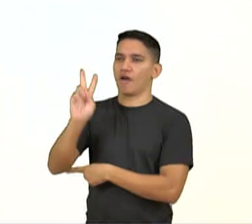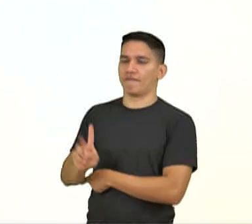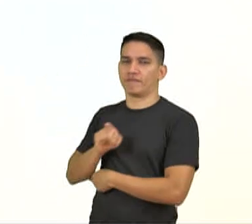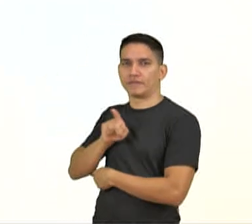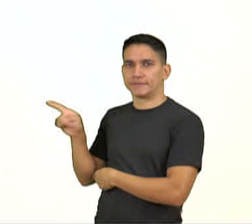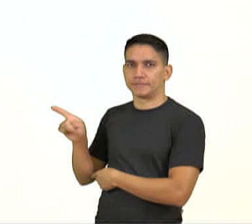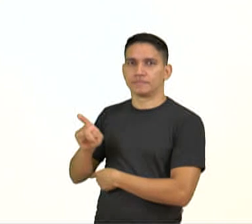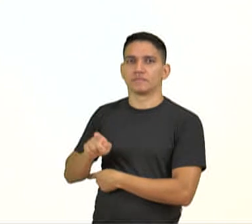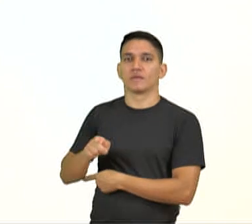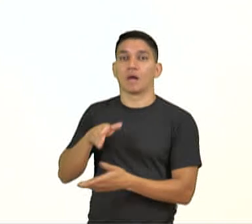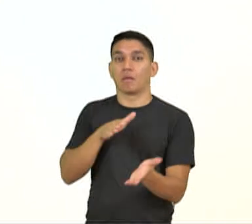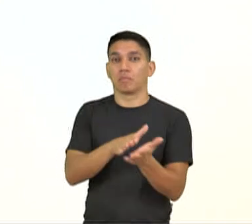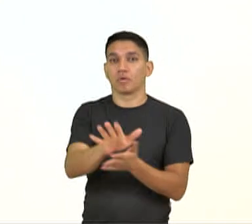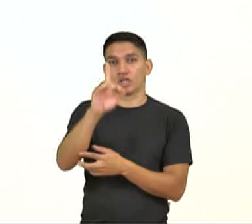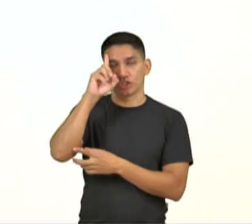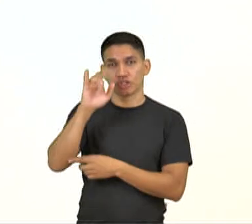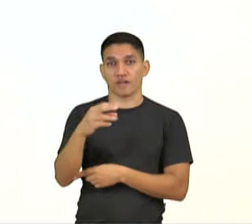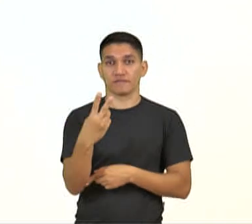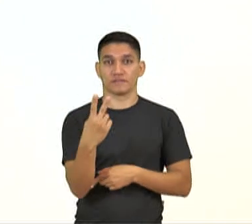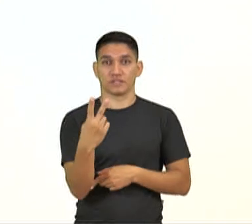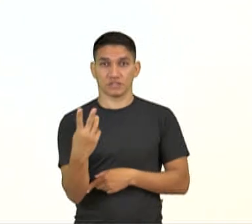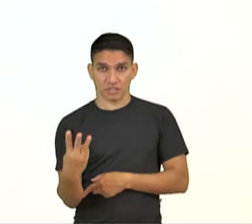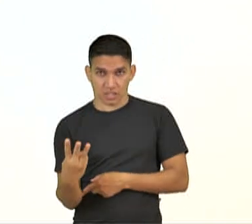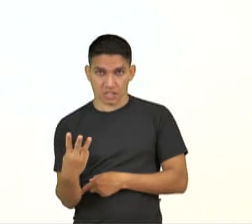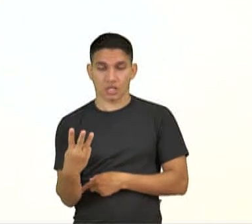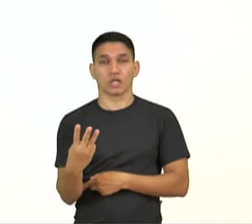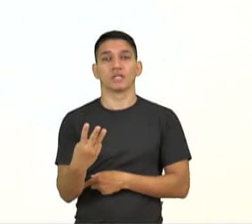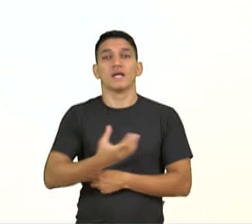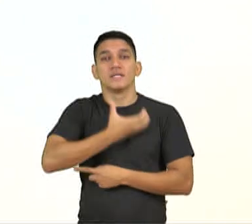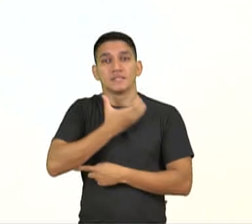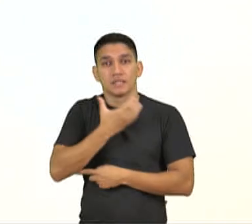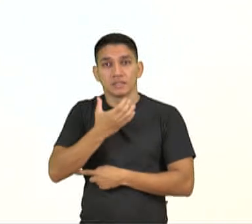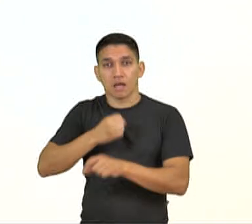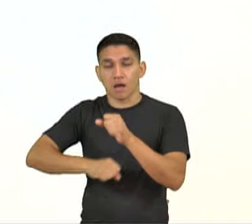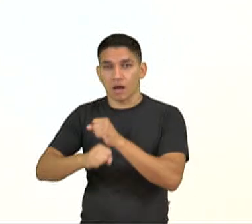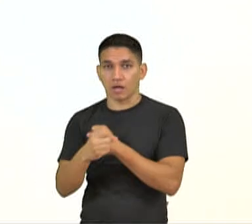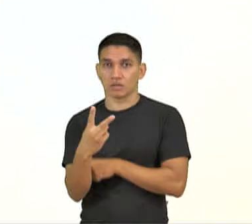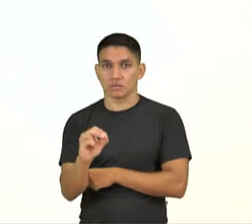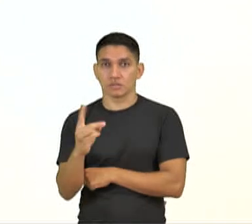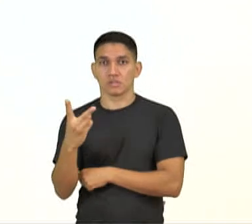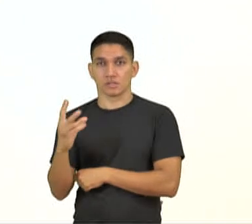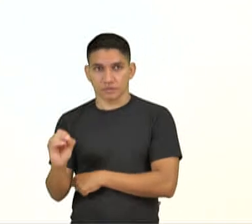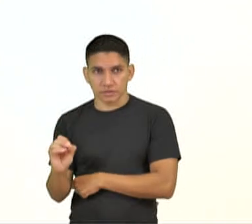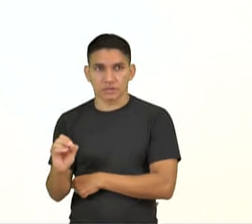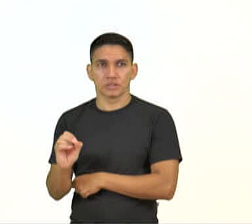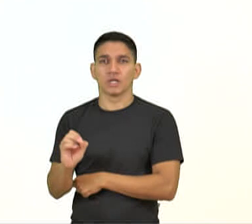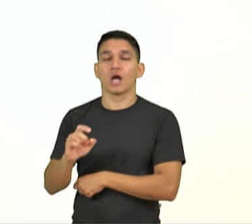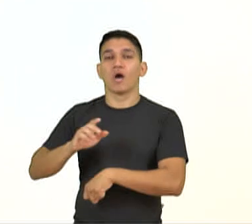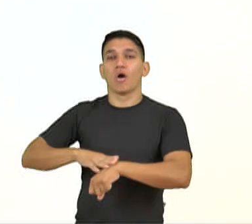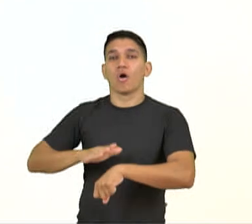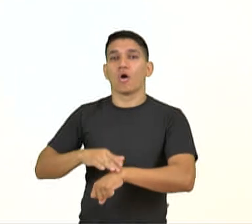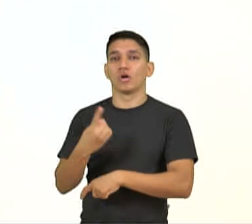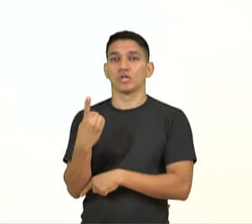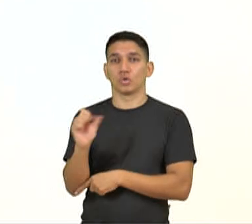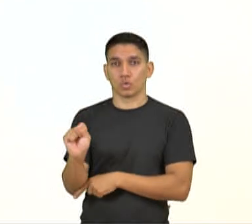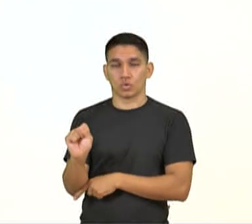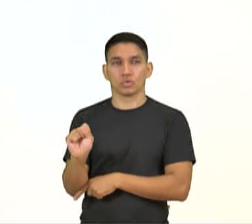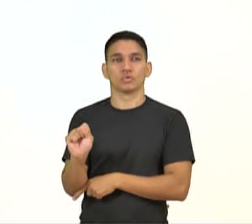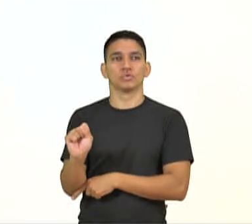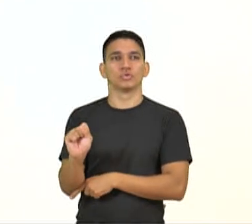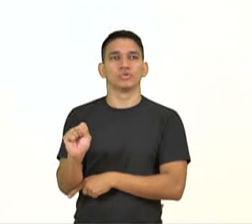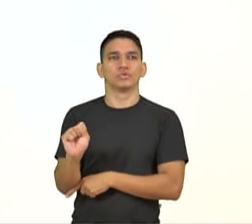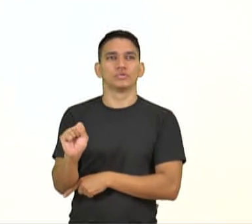em 23 de 12 de 2020, às 18 horas e 38 minutos, pela Agência Brasil em